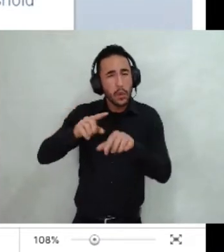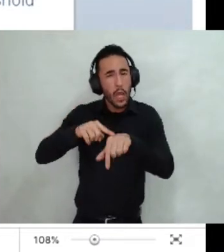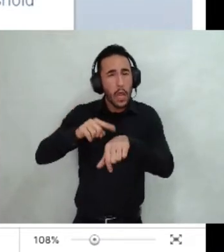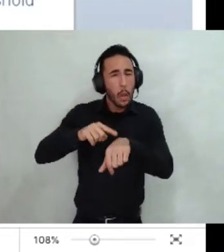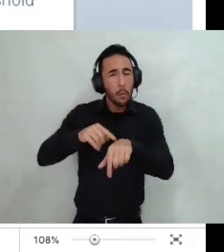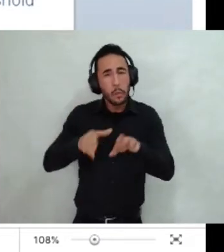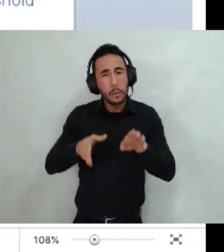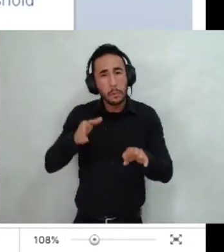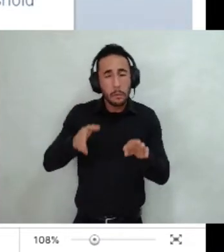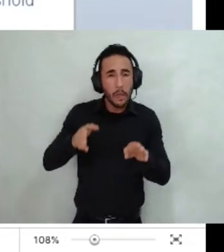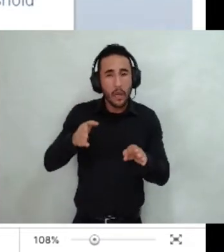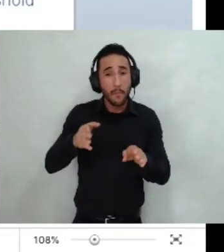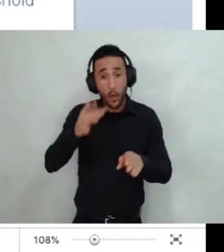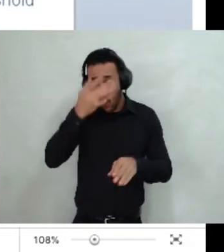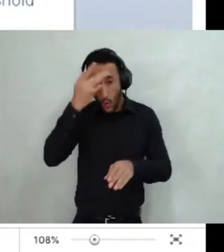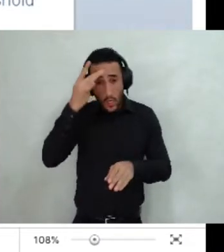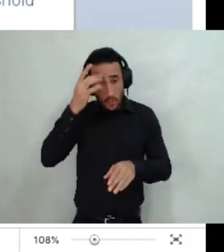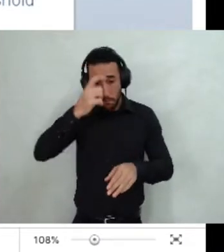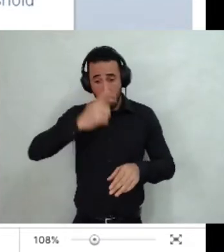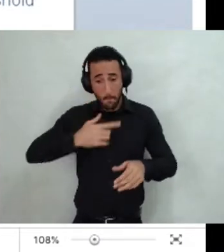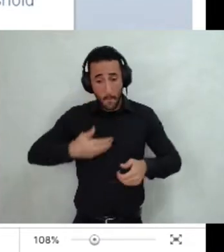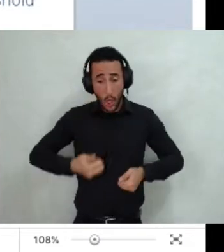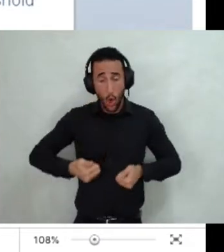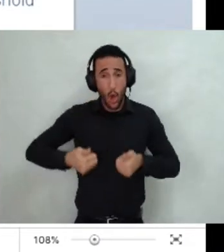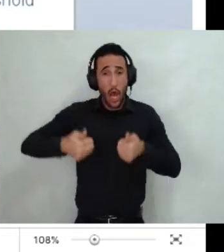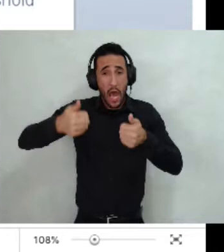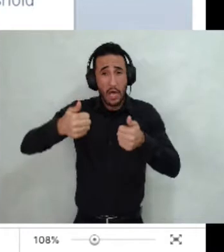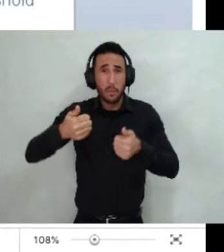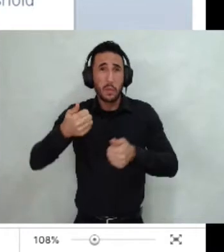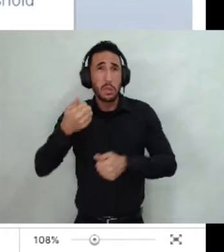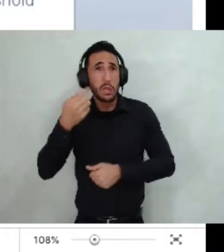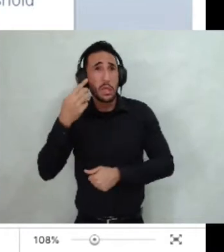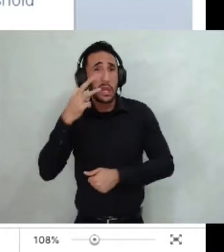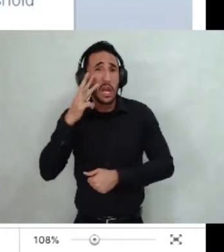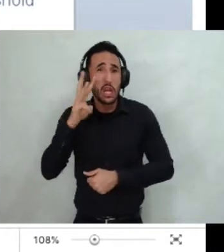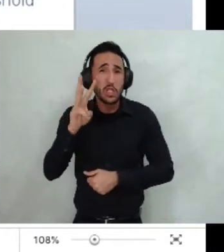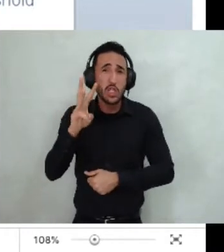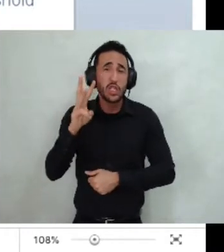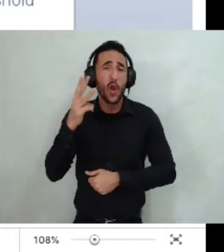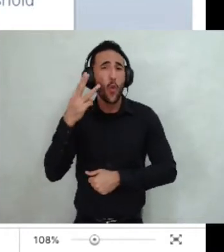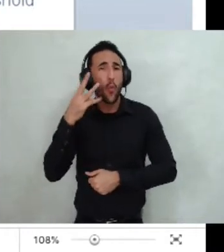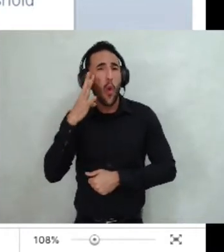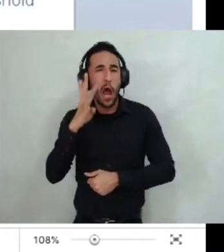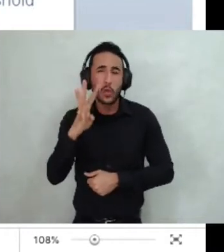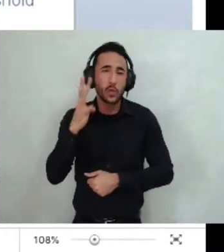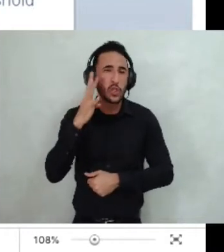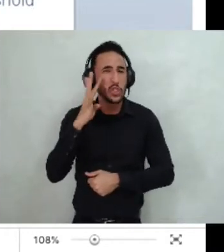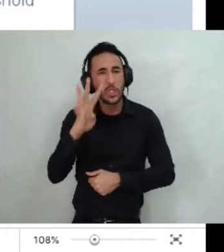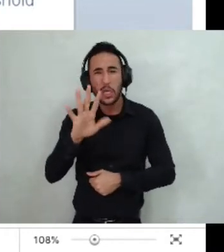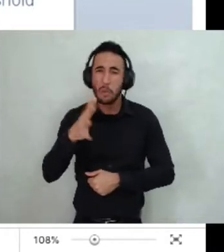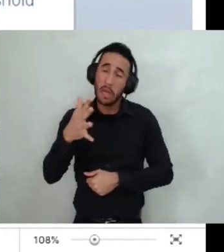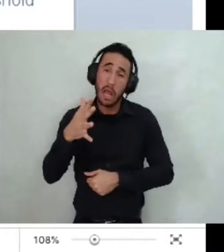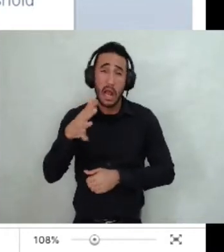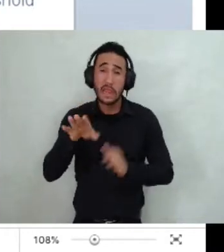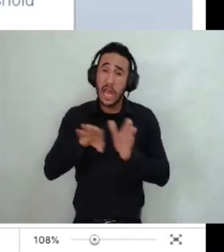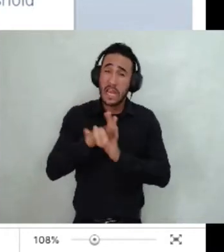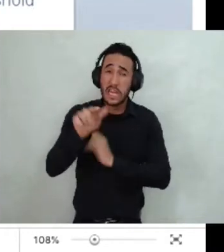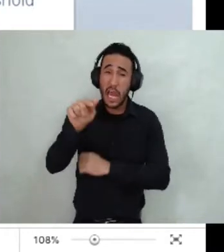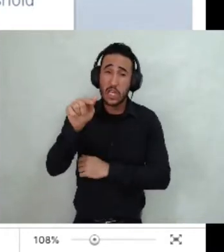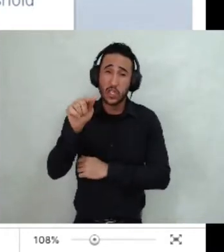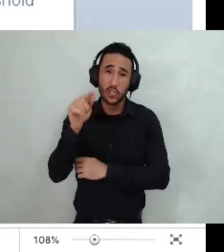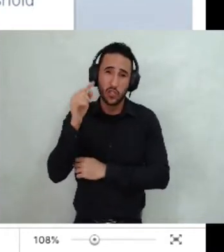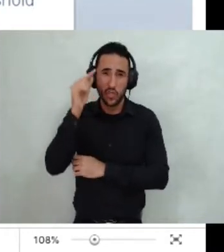os pacientes, alguns melhoram com 4, 5 dias, outros com 7 dias, pacientes assintomáticos